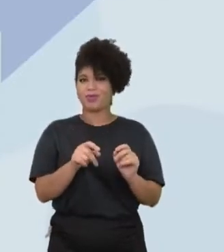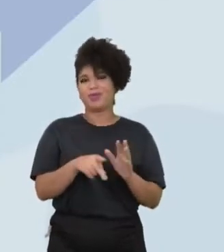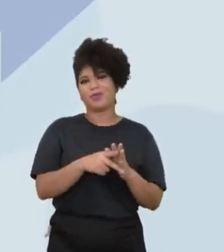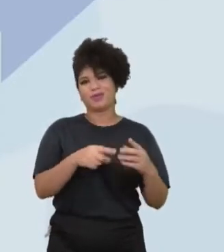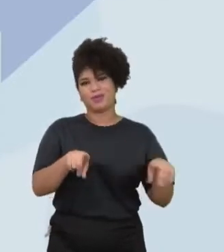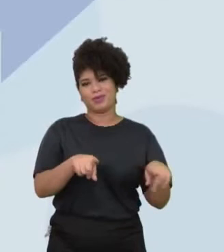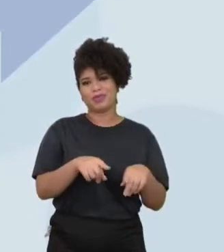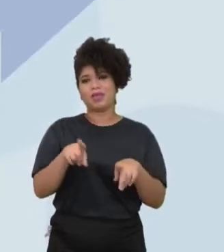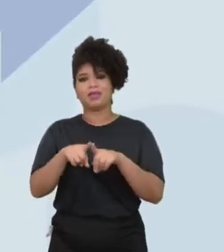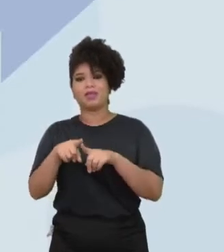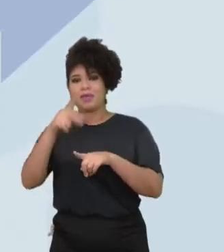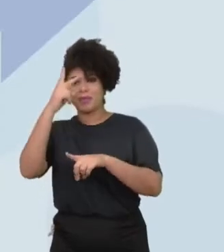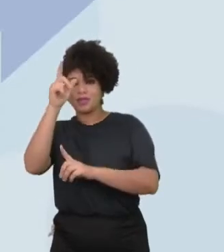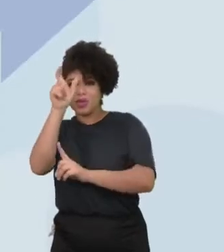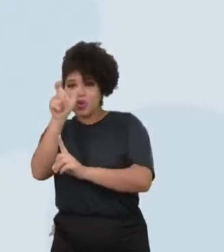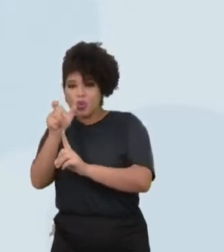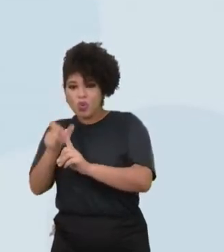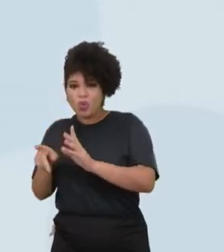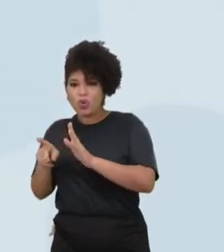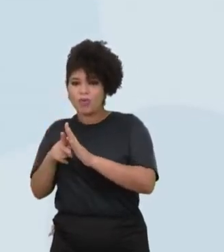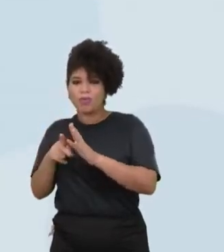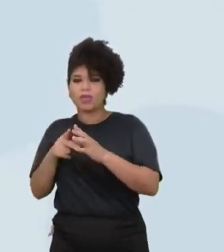que trabalham com a linguagem musical.